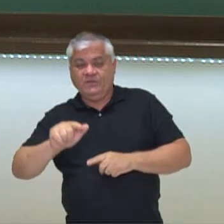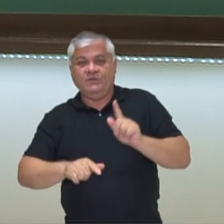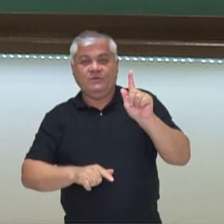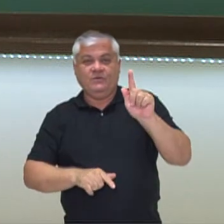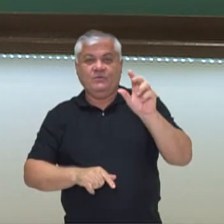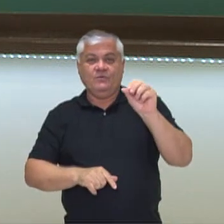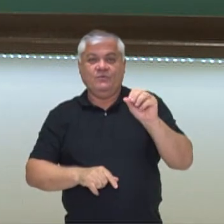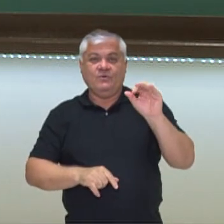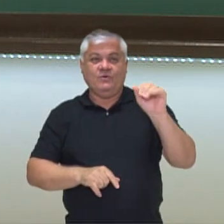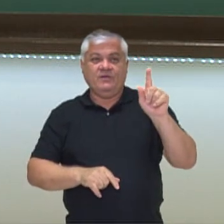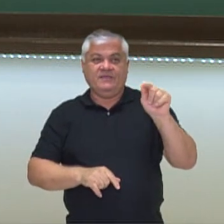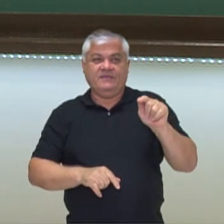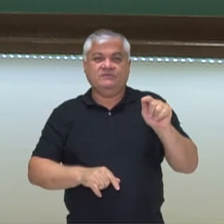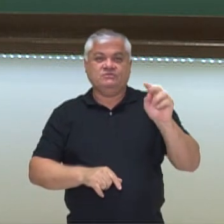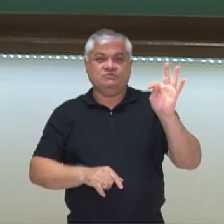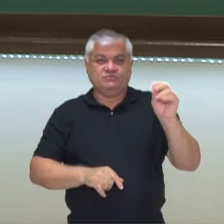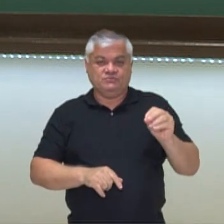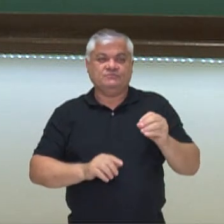to. Vamos lá.